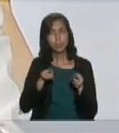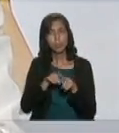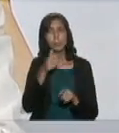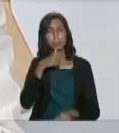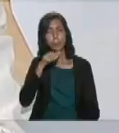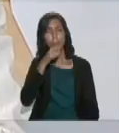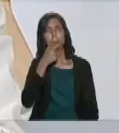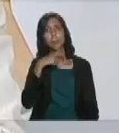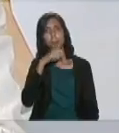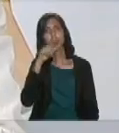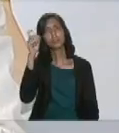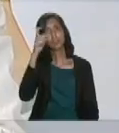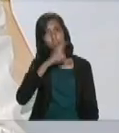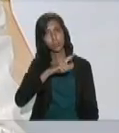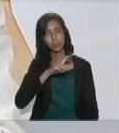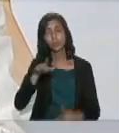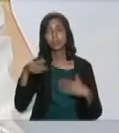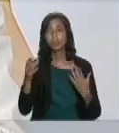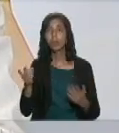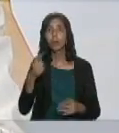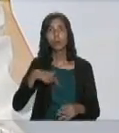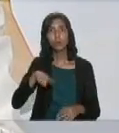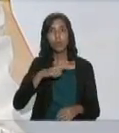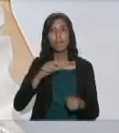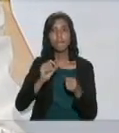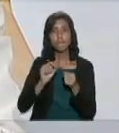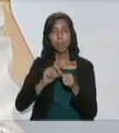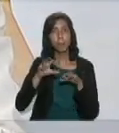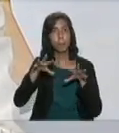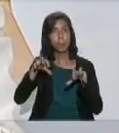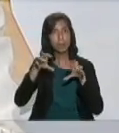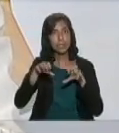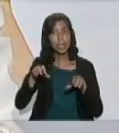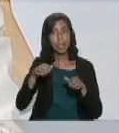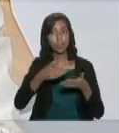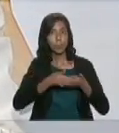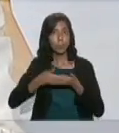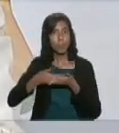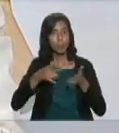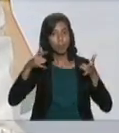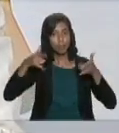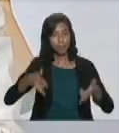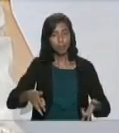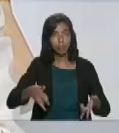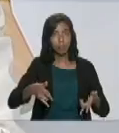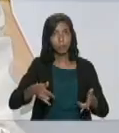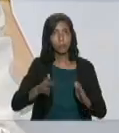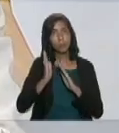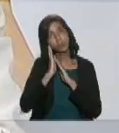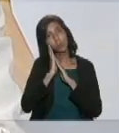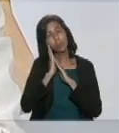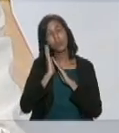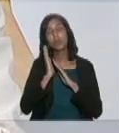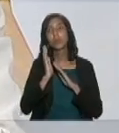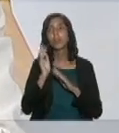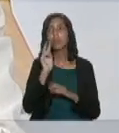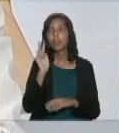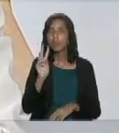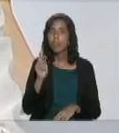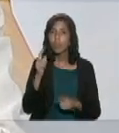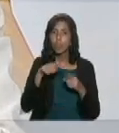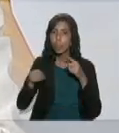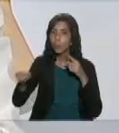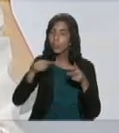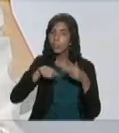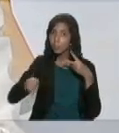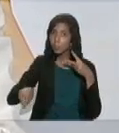pais. Então, quando a gente introduz a Chantala no berçário, você observa, assim, em questão de